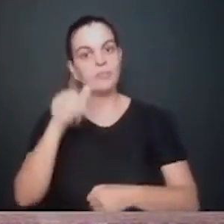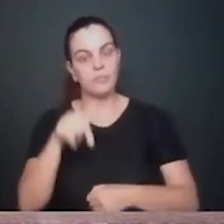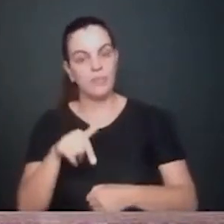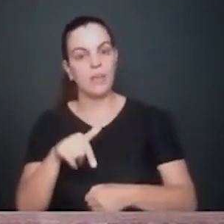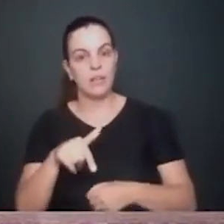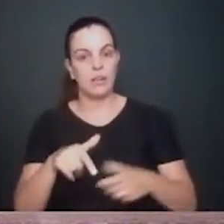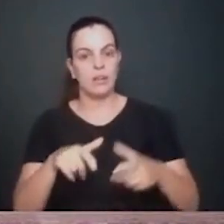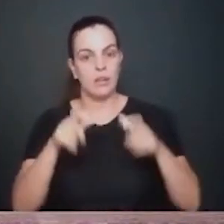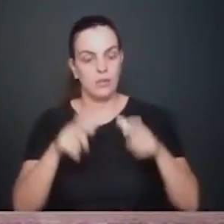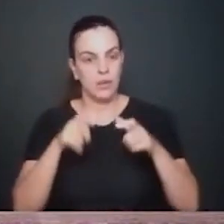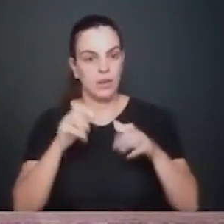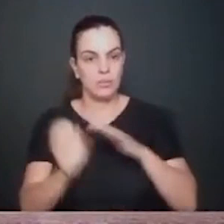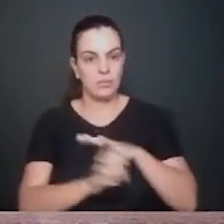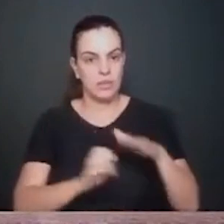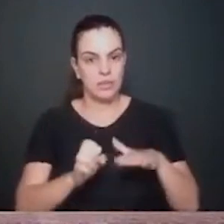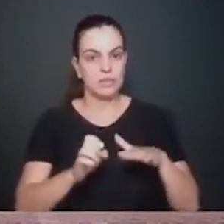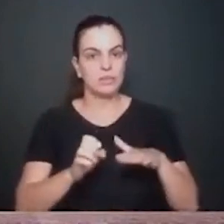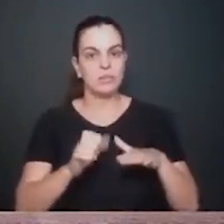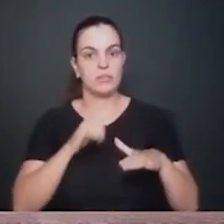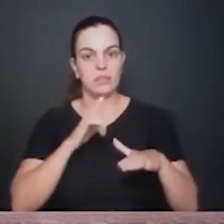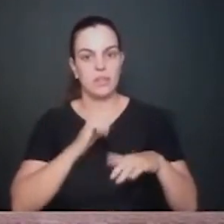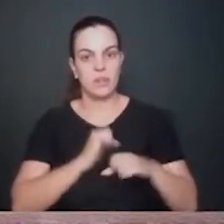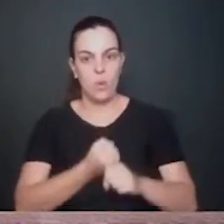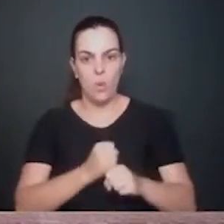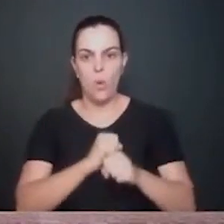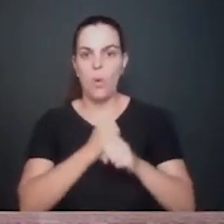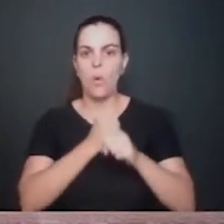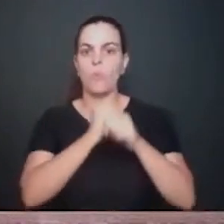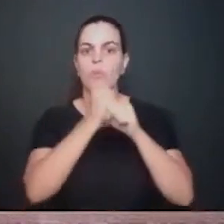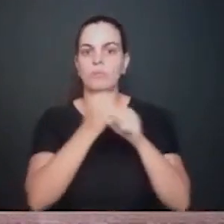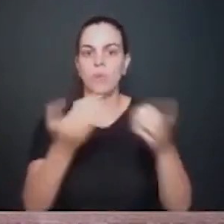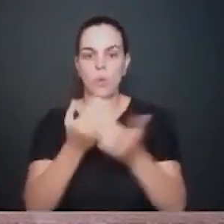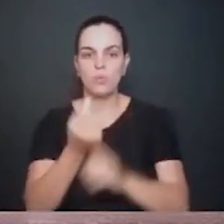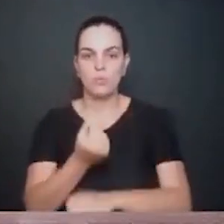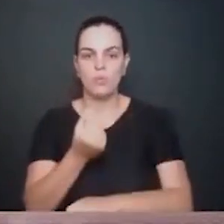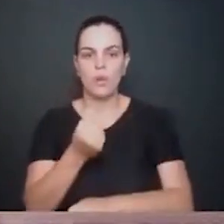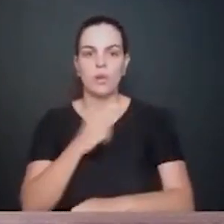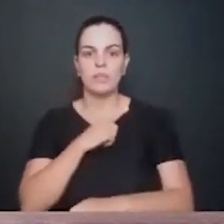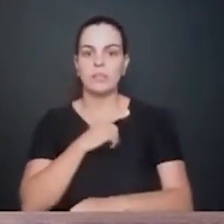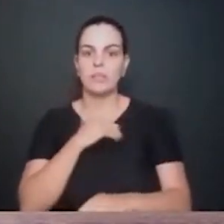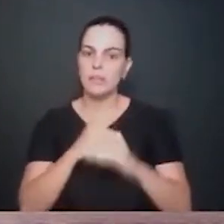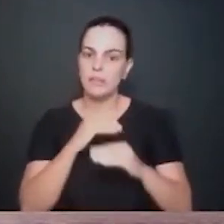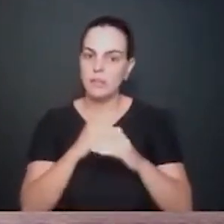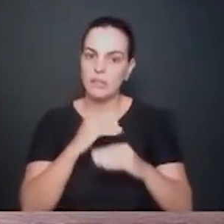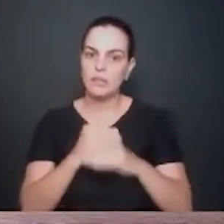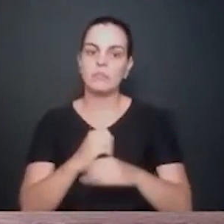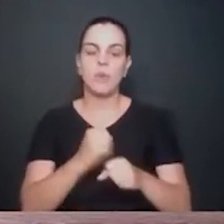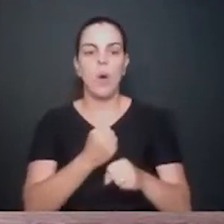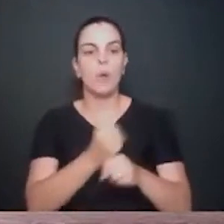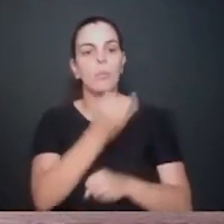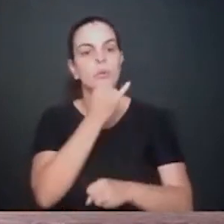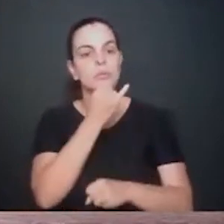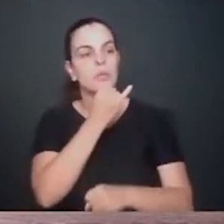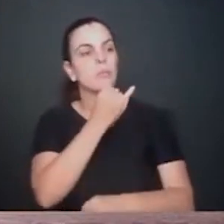O orçamento da cidade hoje ele está equilibrado e fazendo obras que são da extrema importância, obras como o Inter 2, a finalização